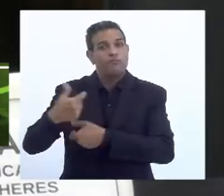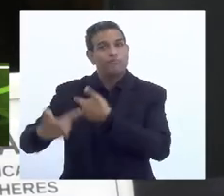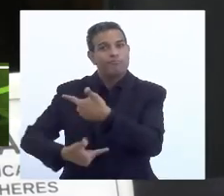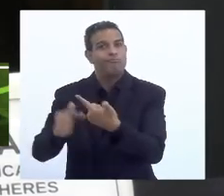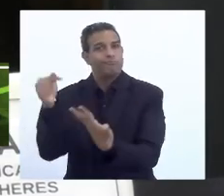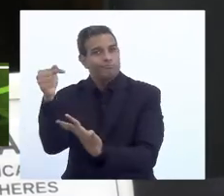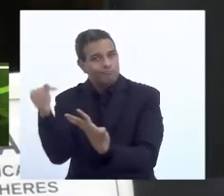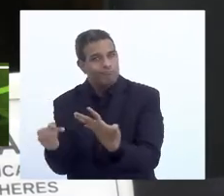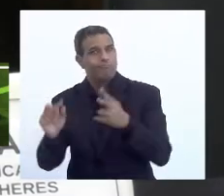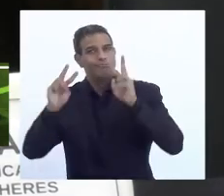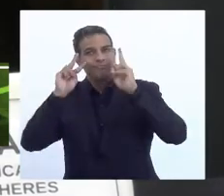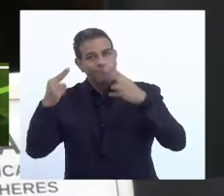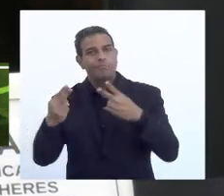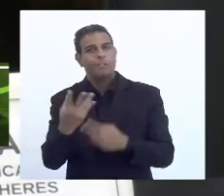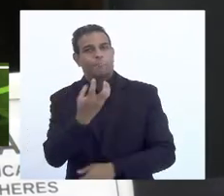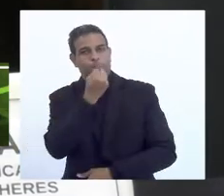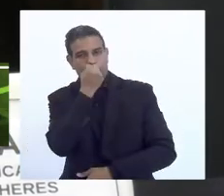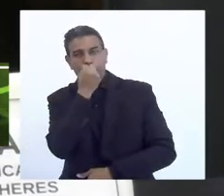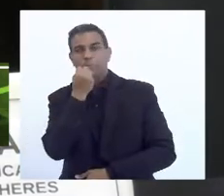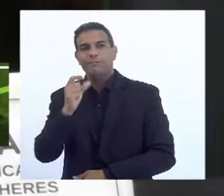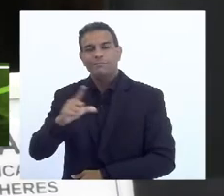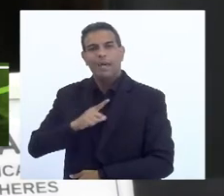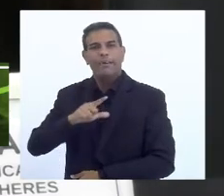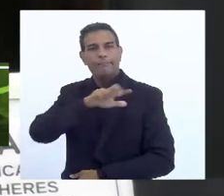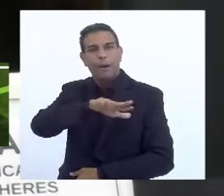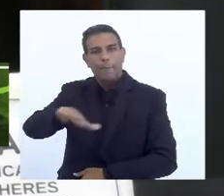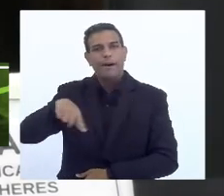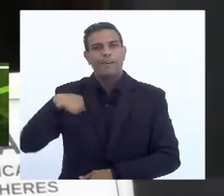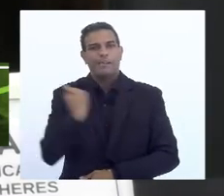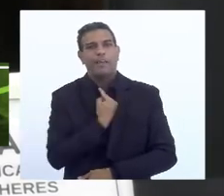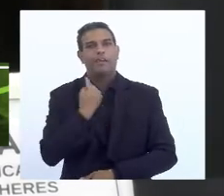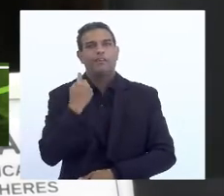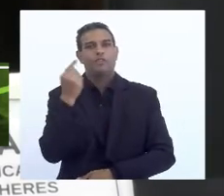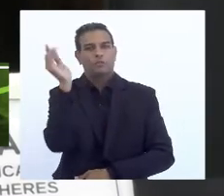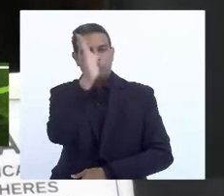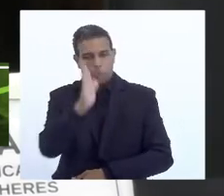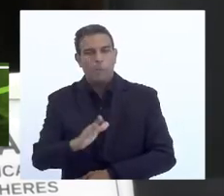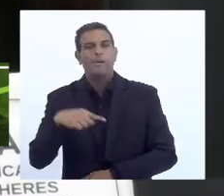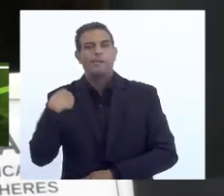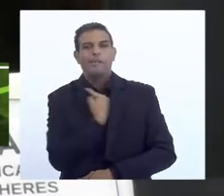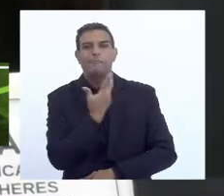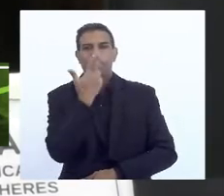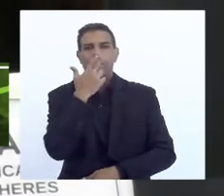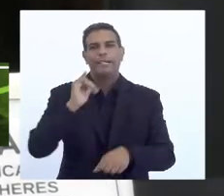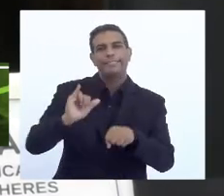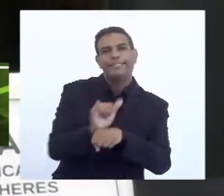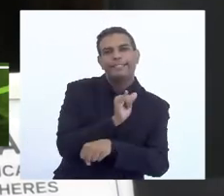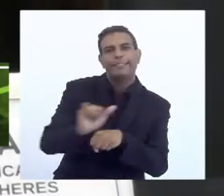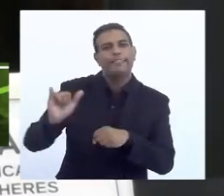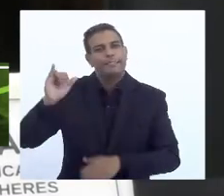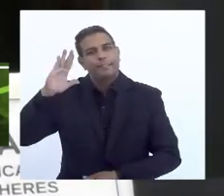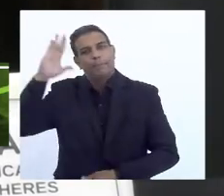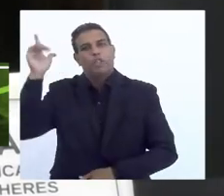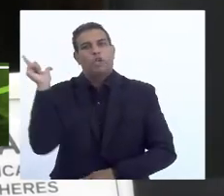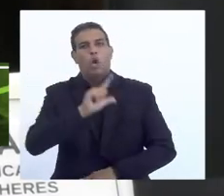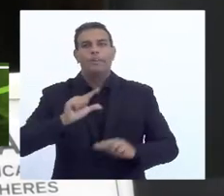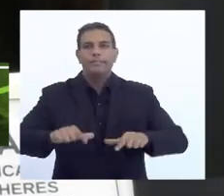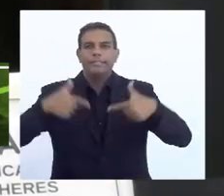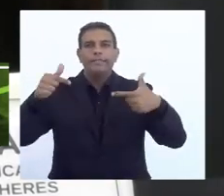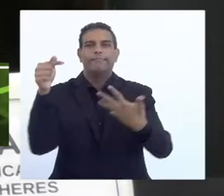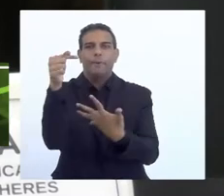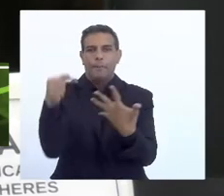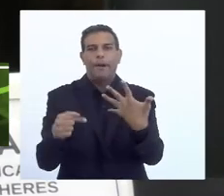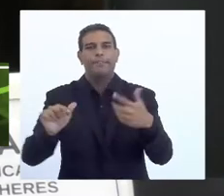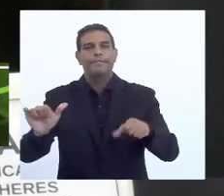né? a ocultação de dados, mas que a gente, aqui no âmbito municipal, entende que é uma das estratégias fundamentais para conseguir